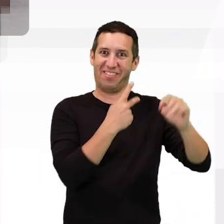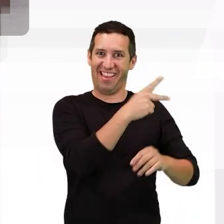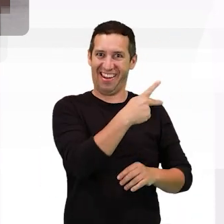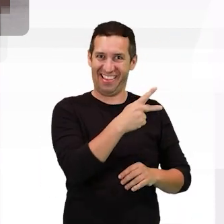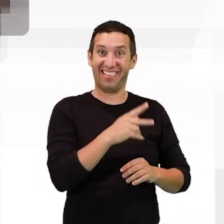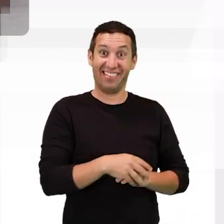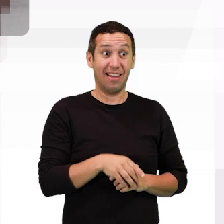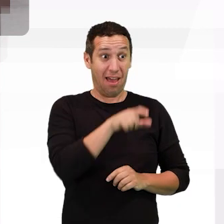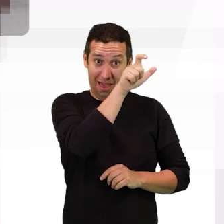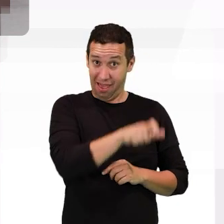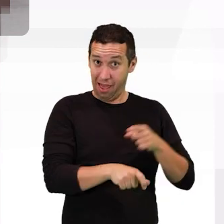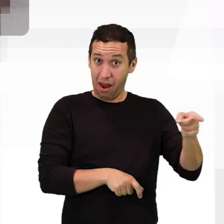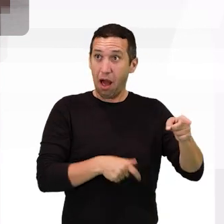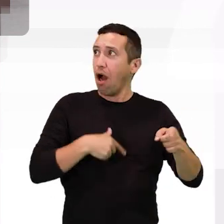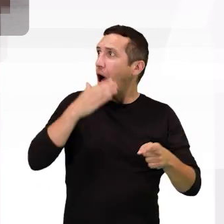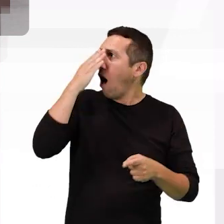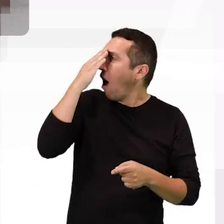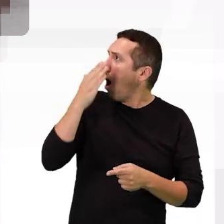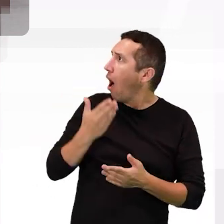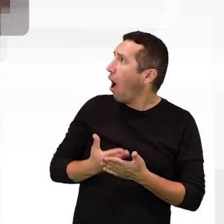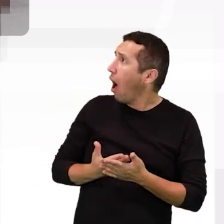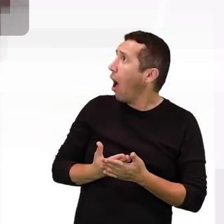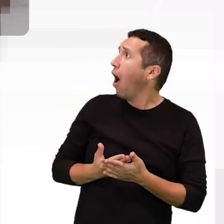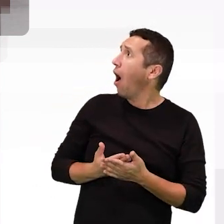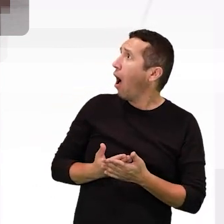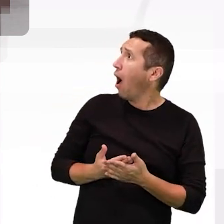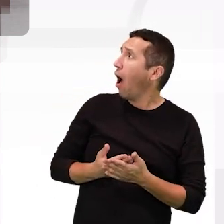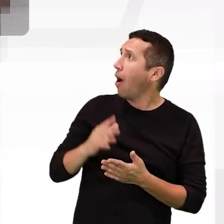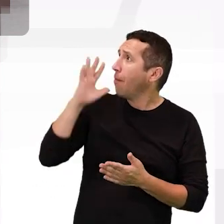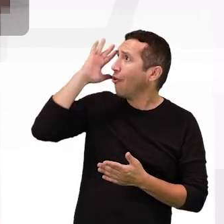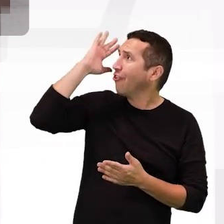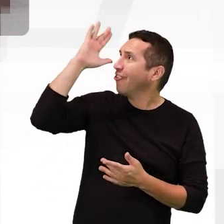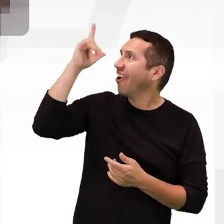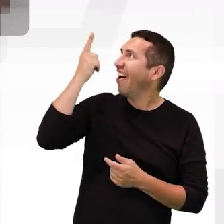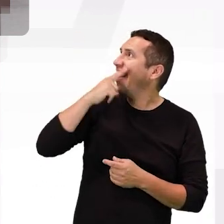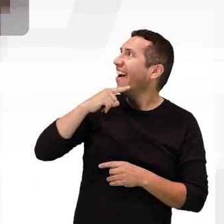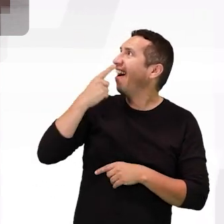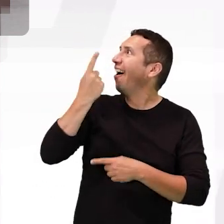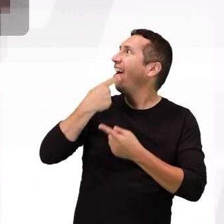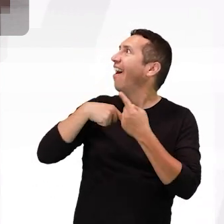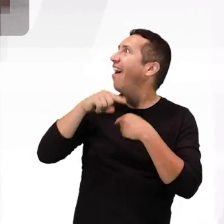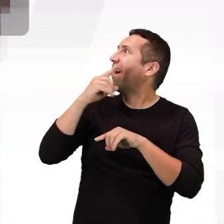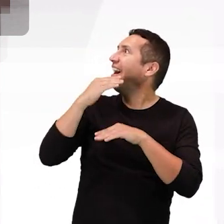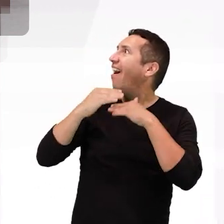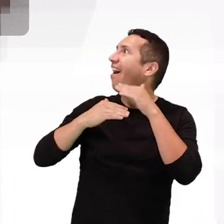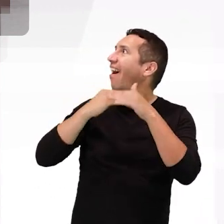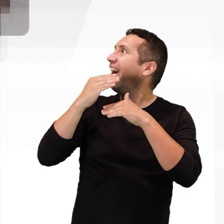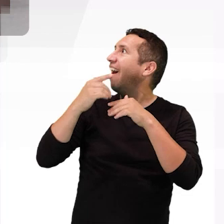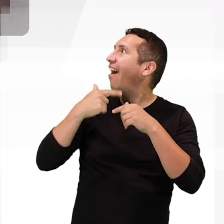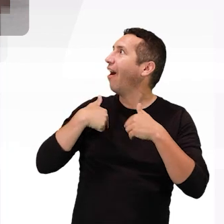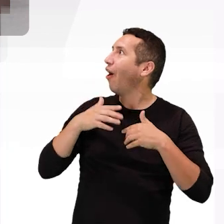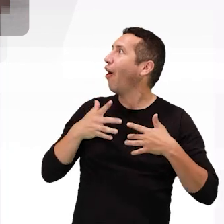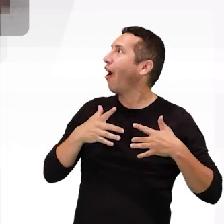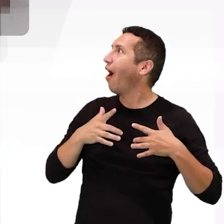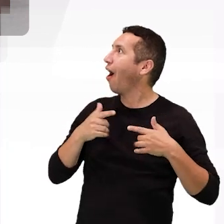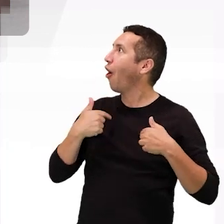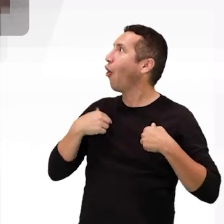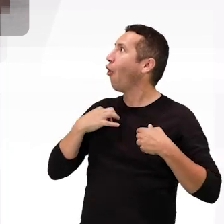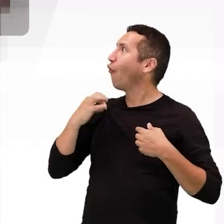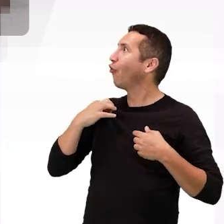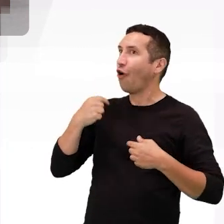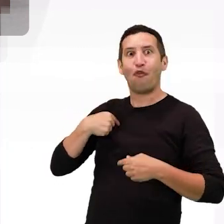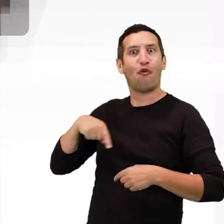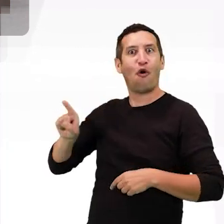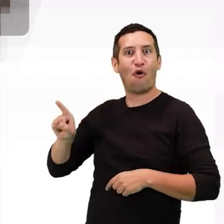sonho. Então, acreditando que a pessoa vai realizar aquilo que ela mais deseja, as pessoas